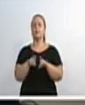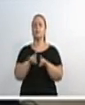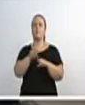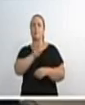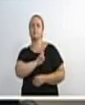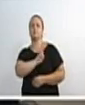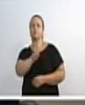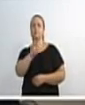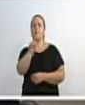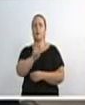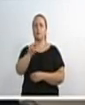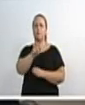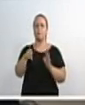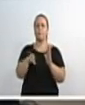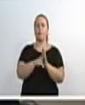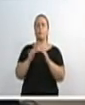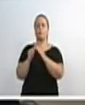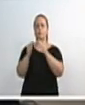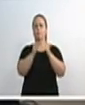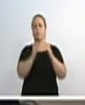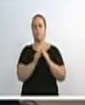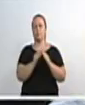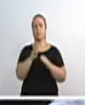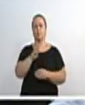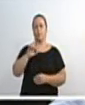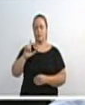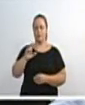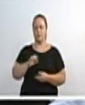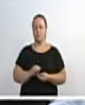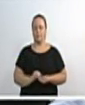do município de Blumenau. Em discussão.